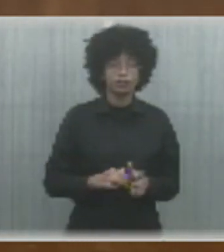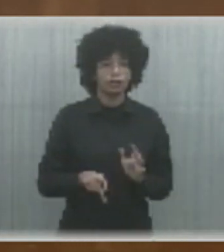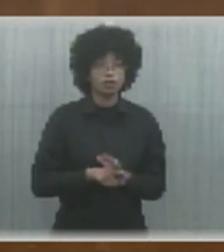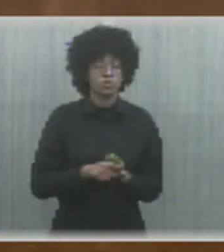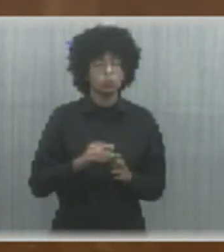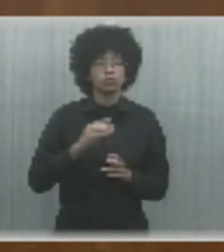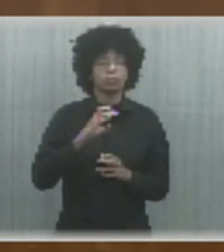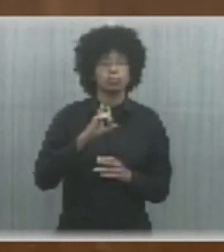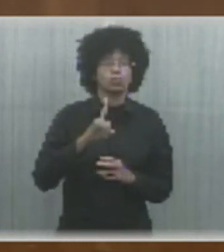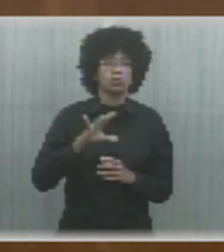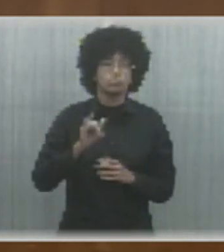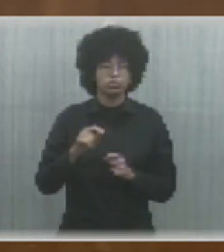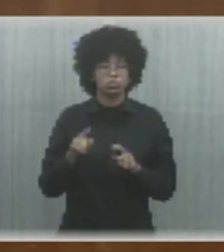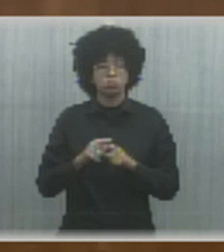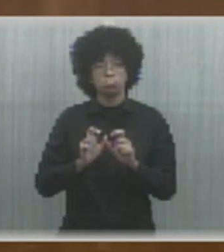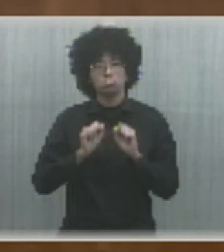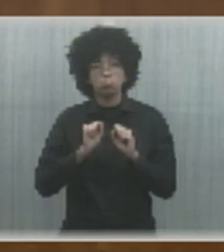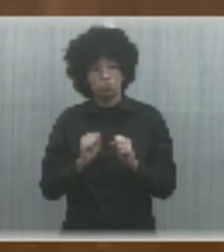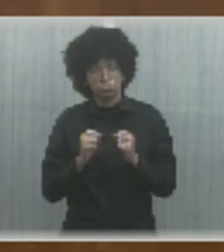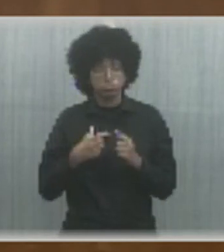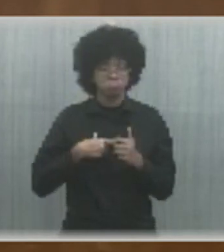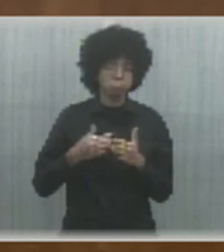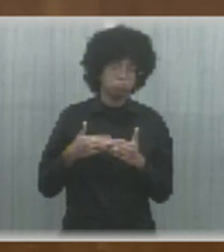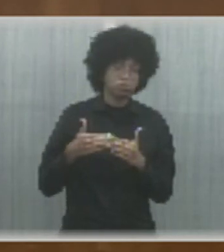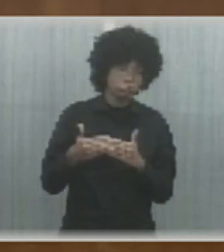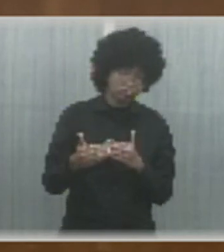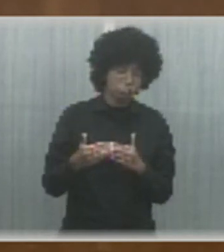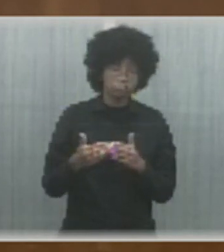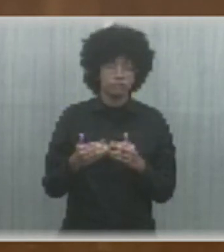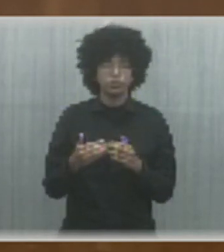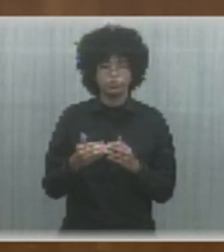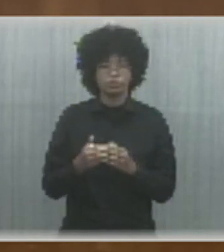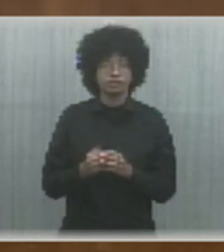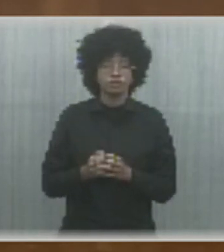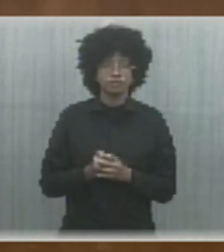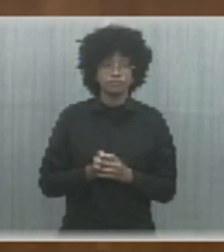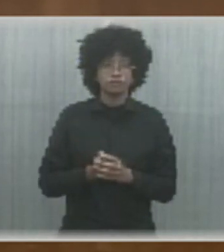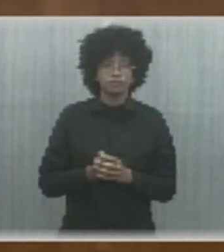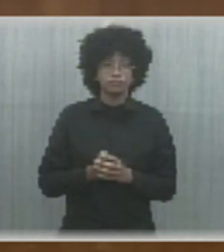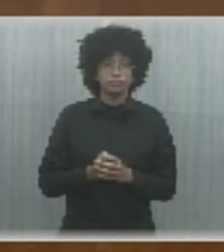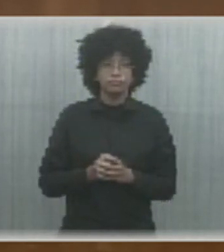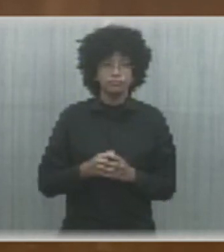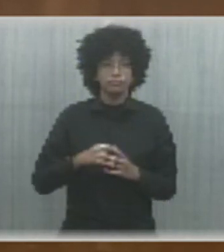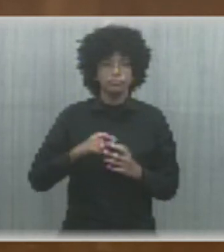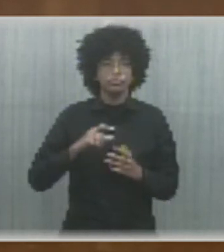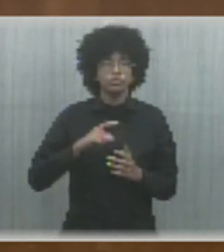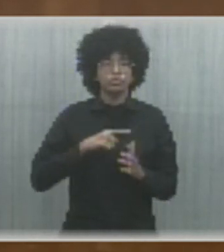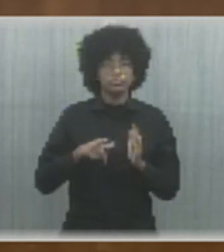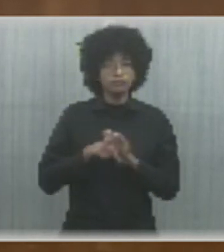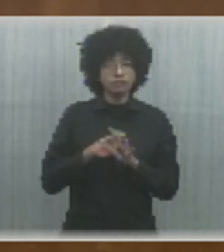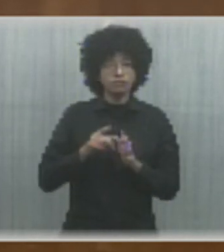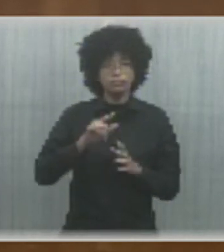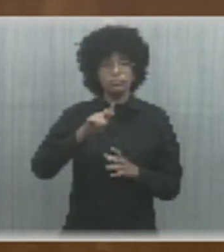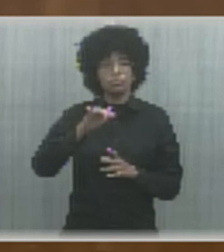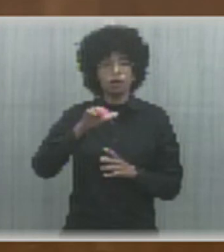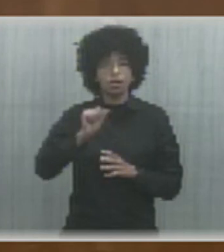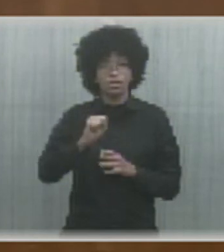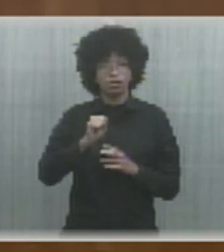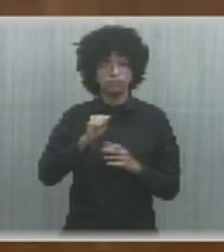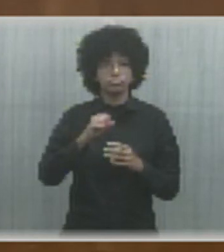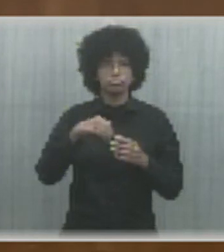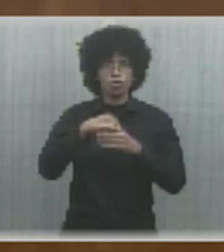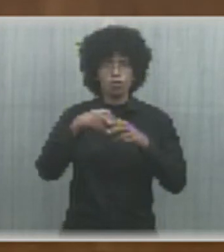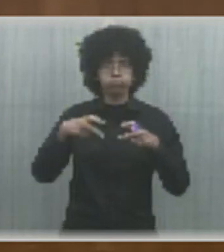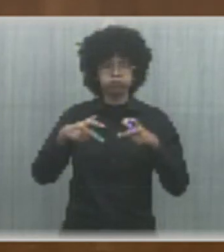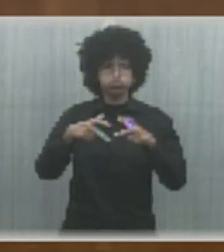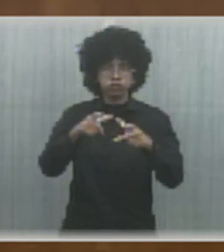ecológica, então pode ter uma compensação, compensações de emissões dos gases do efeito estufa através